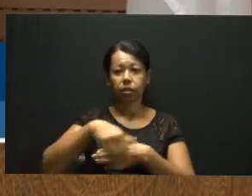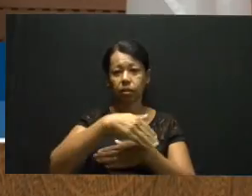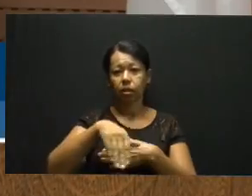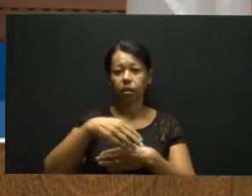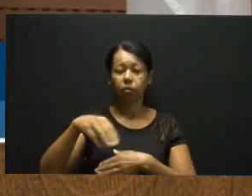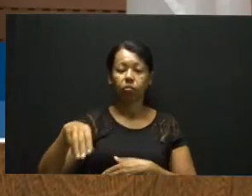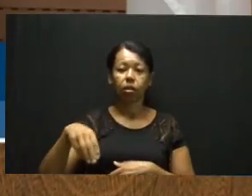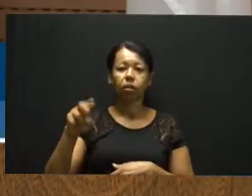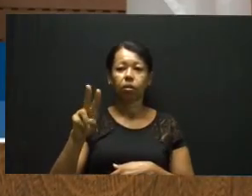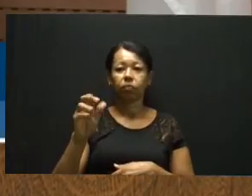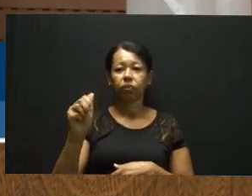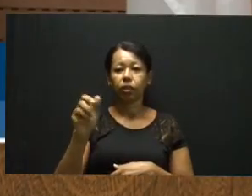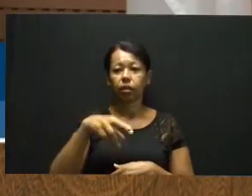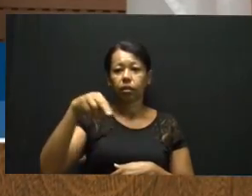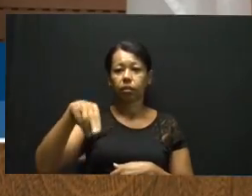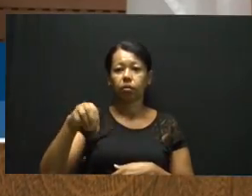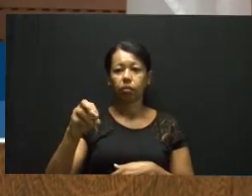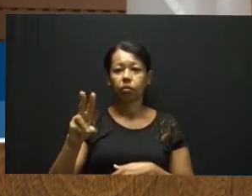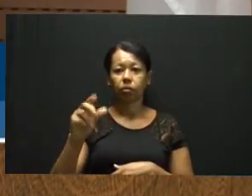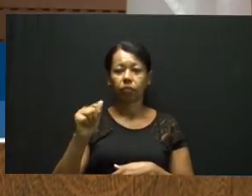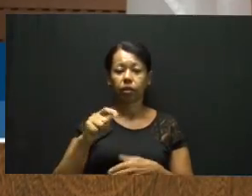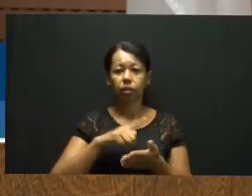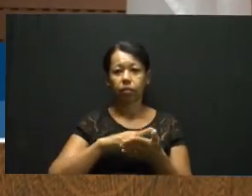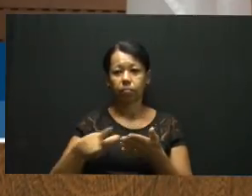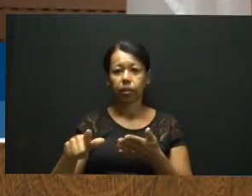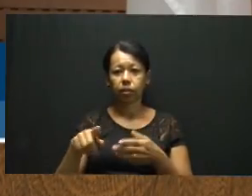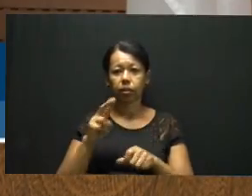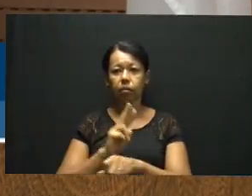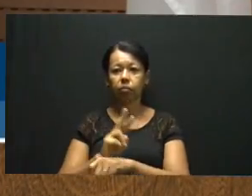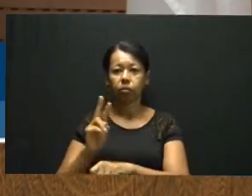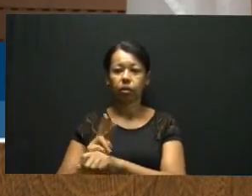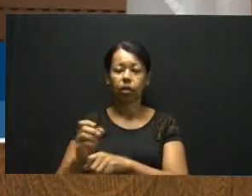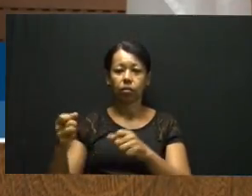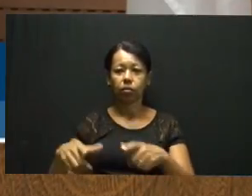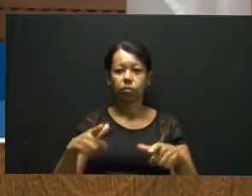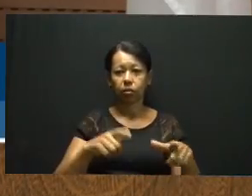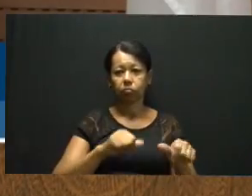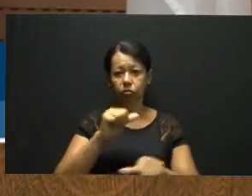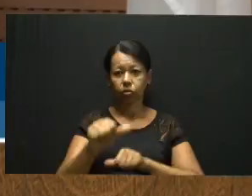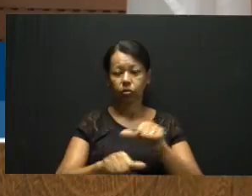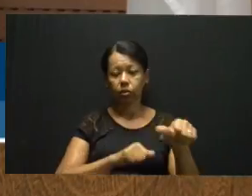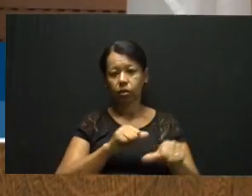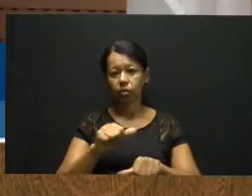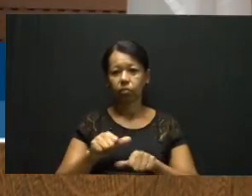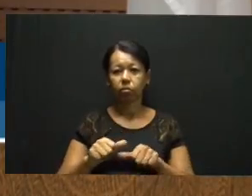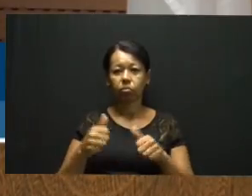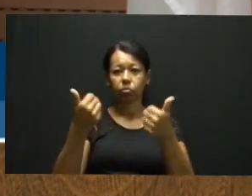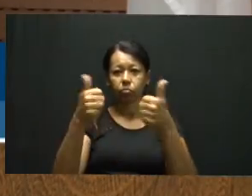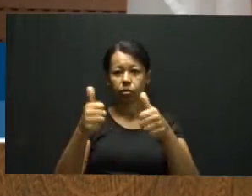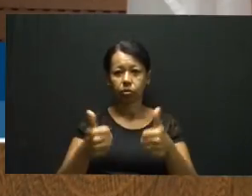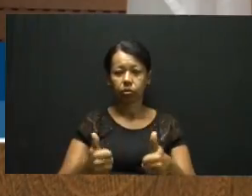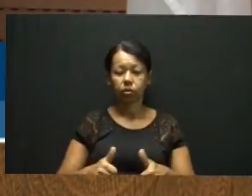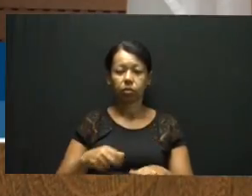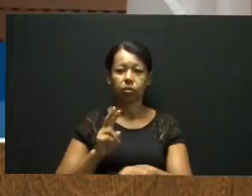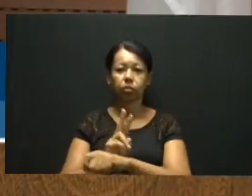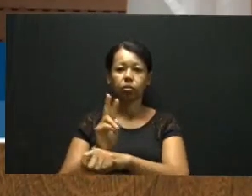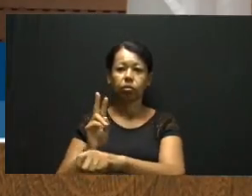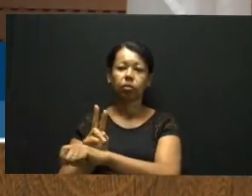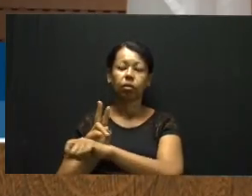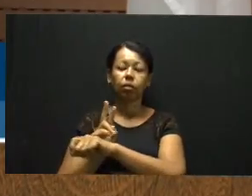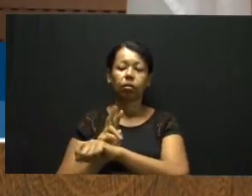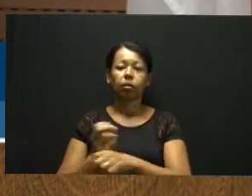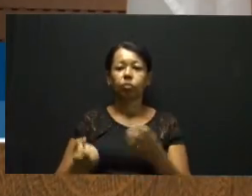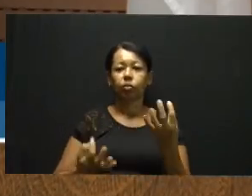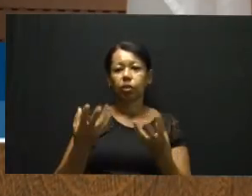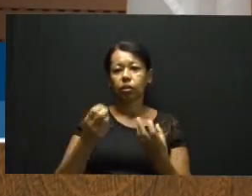na Vila Nova. Caminhe-se. Limpeza, manutenção e alteração do local do monumento em memórias das vítimas do incêndio da antiga